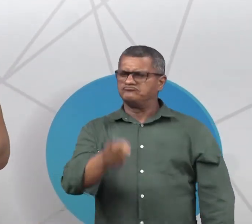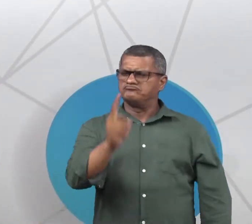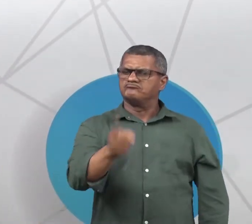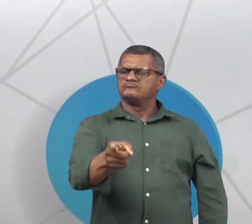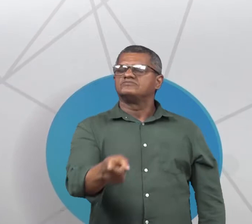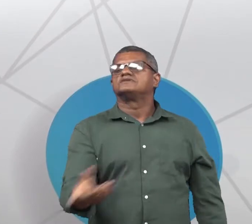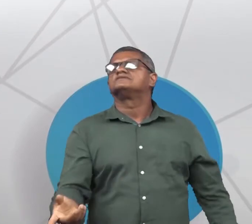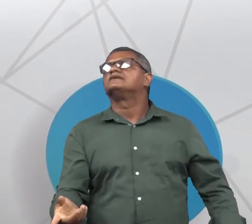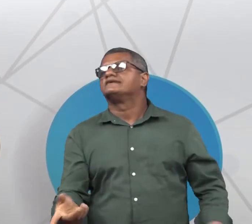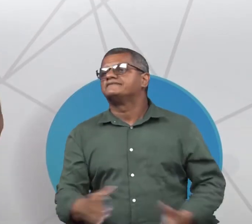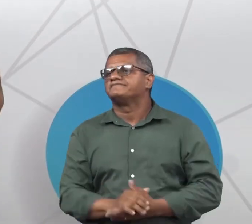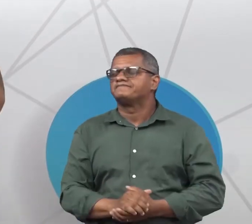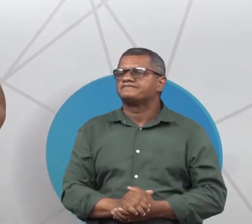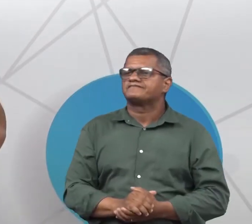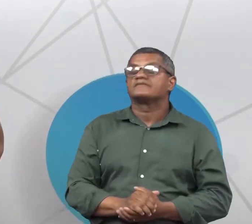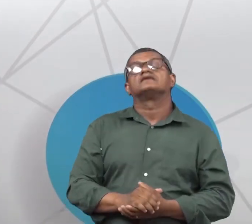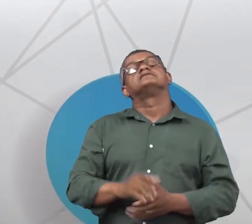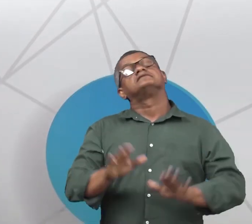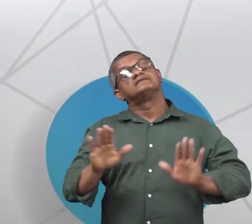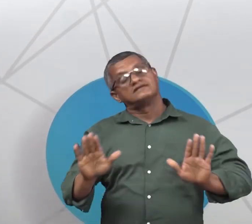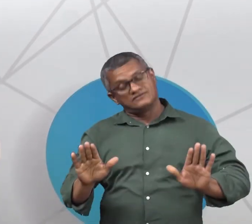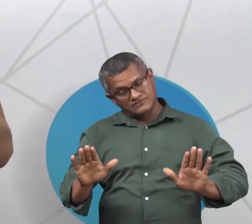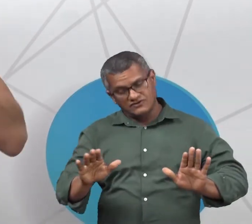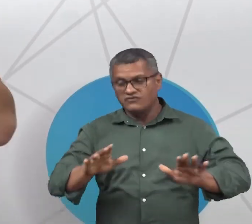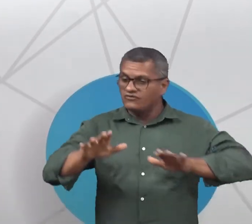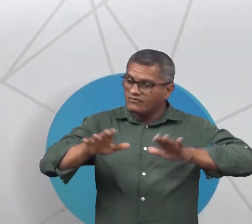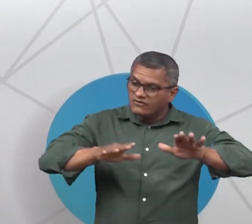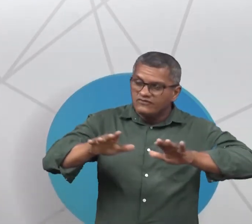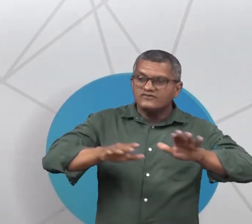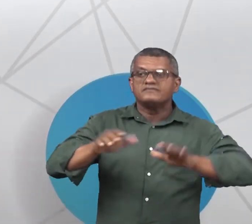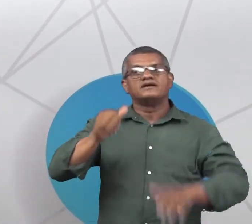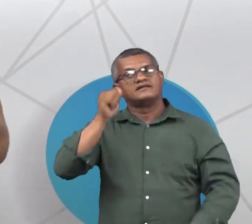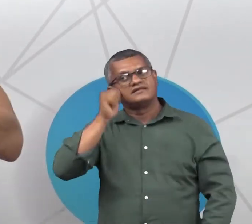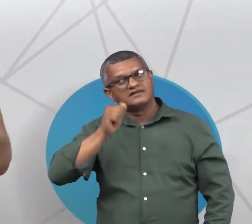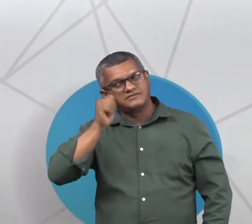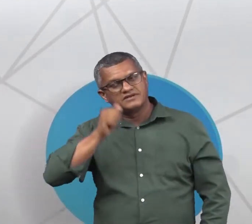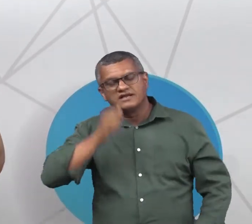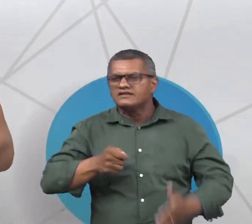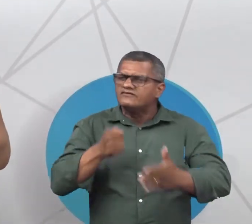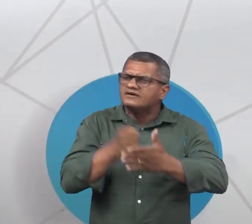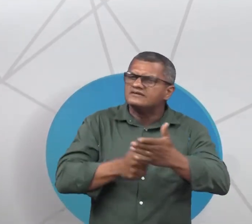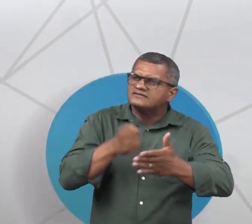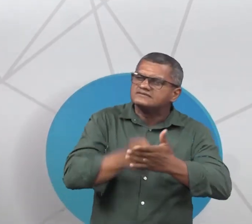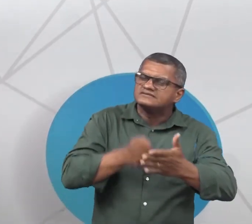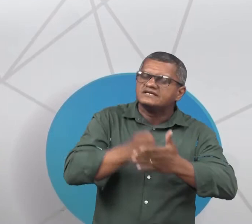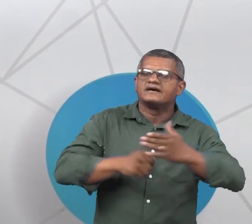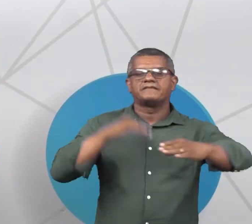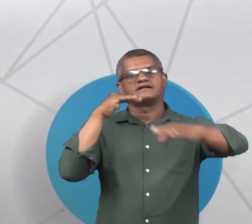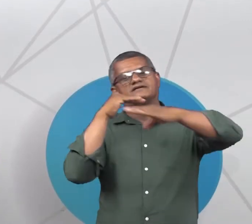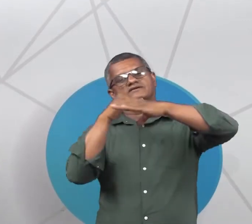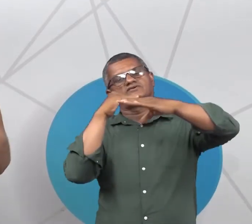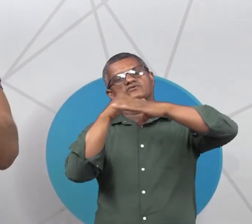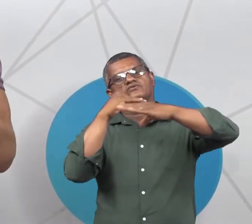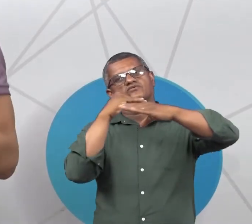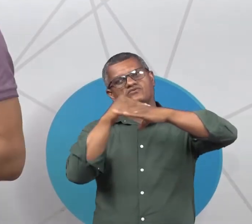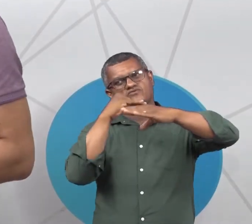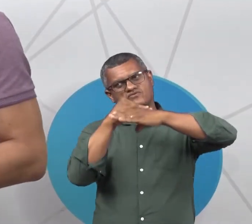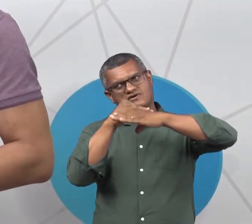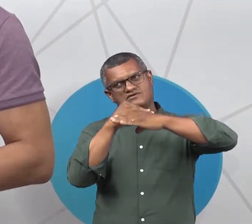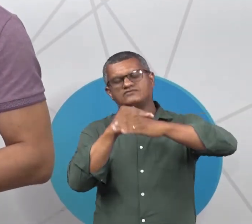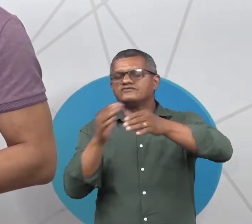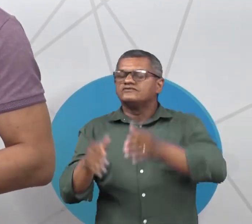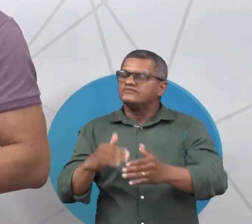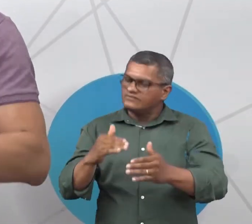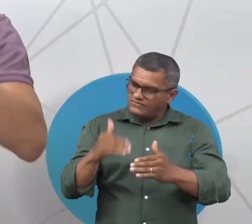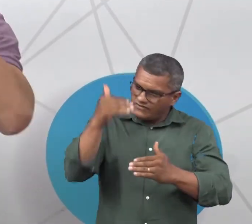sua autoridade. Então, o feminismo, ele luta justamente por essa igualdade de condições. Vamos